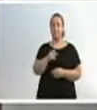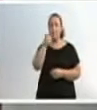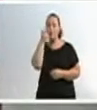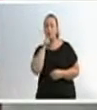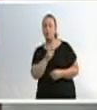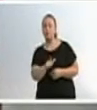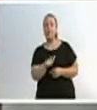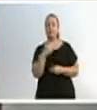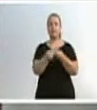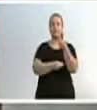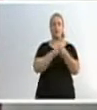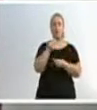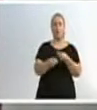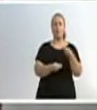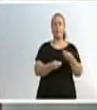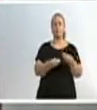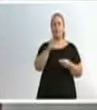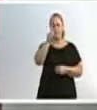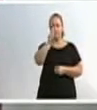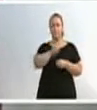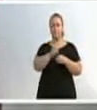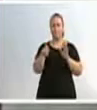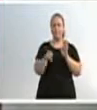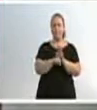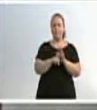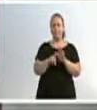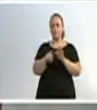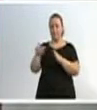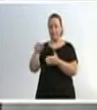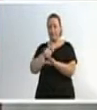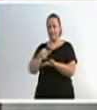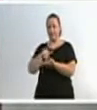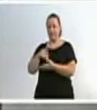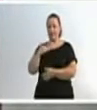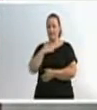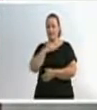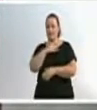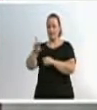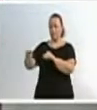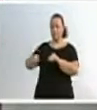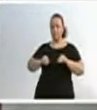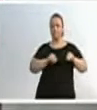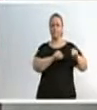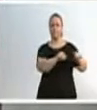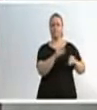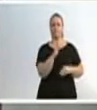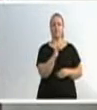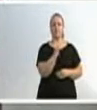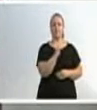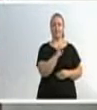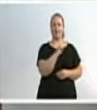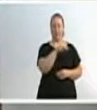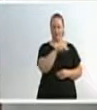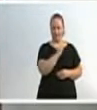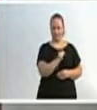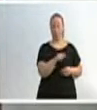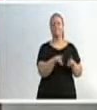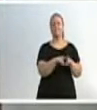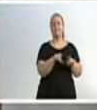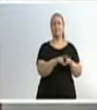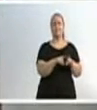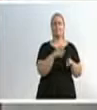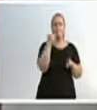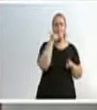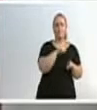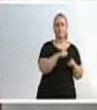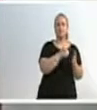deslocamento da diretoria do bem-estar animal para a FAEMA, saindo da Secretaria da Saúde, o que possibilitaria acesso à multa ambiental, ou